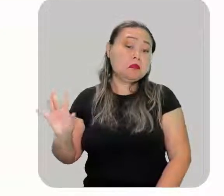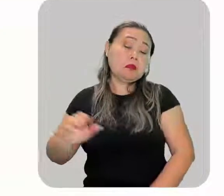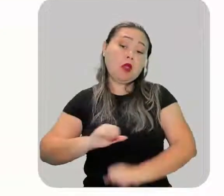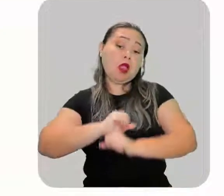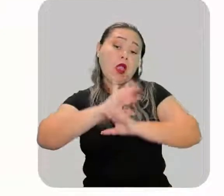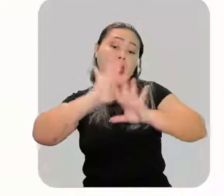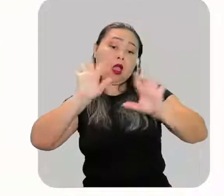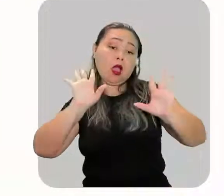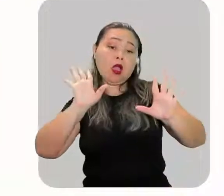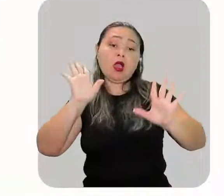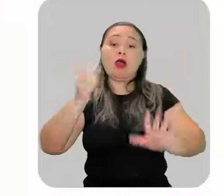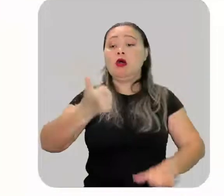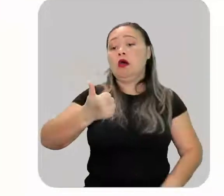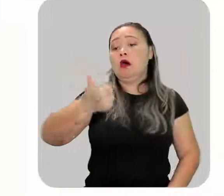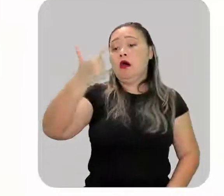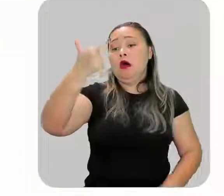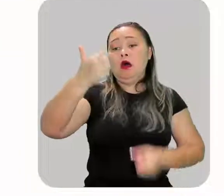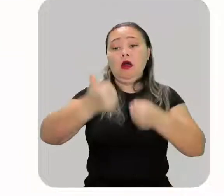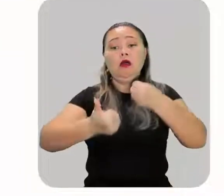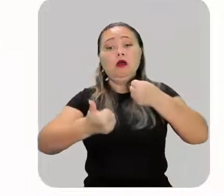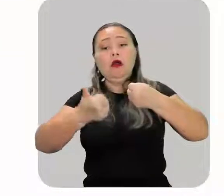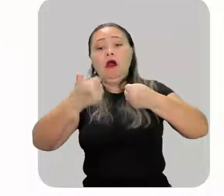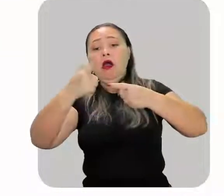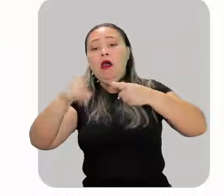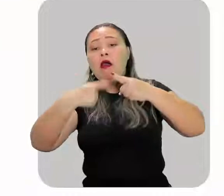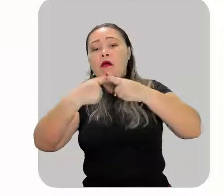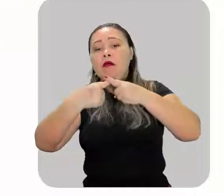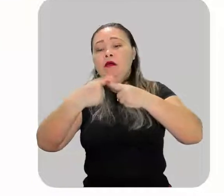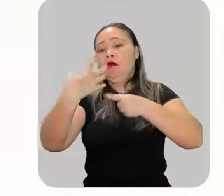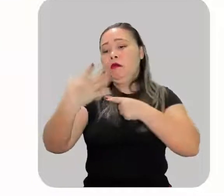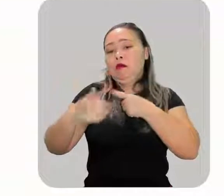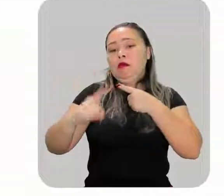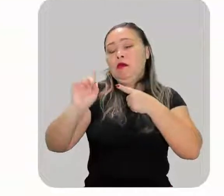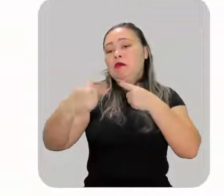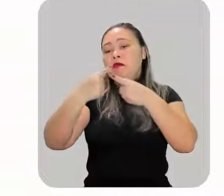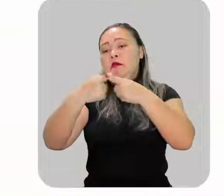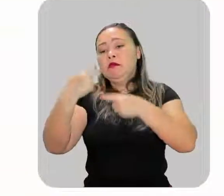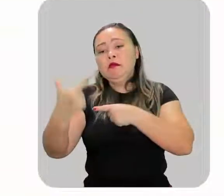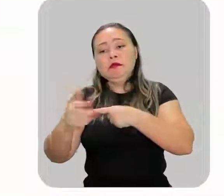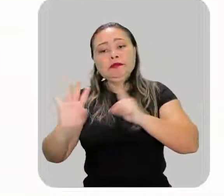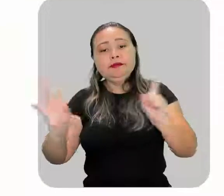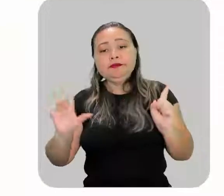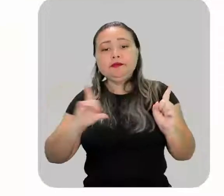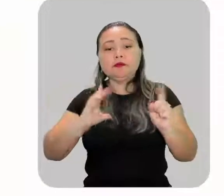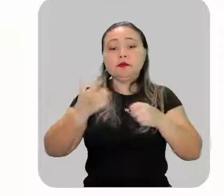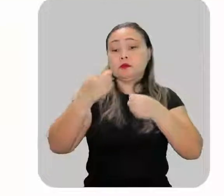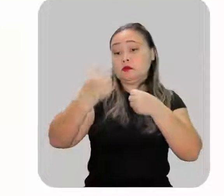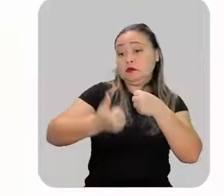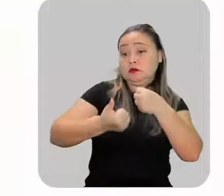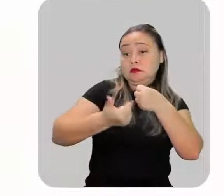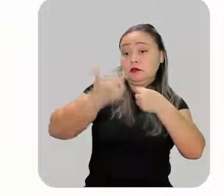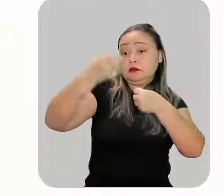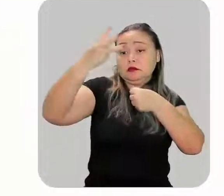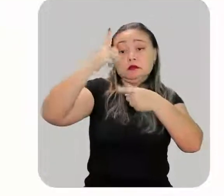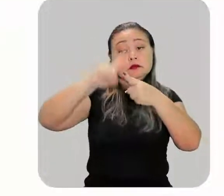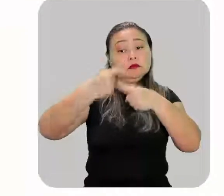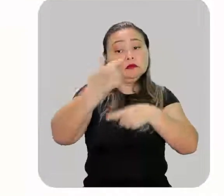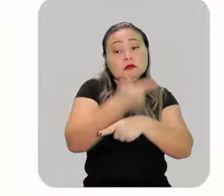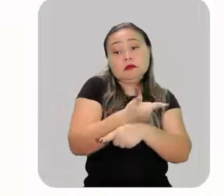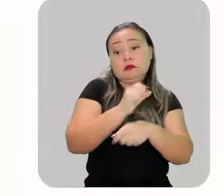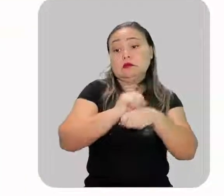Claro que aqui ele está elevado ao quadrado, multiplicado por 4, aqui ele está só multiplicado por 2, aqui ele está elevado ao cubo, multiplicado por